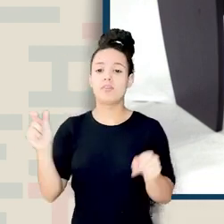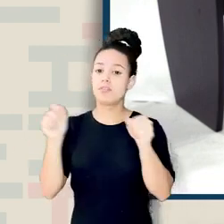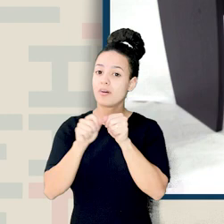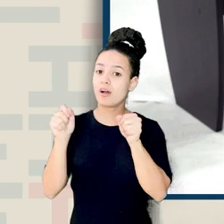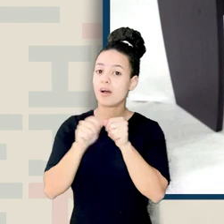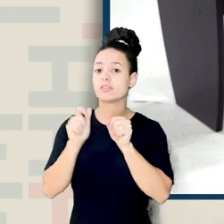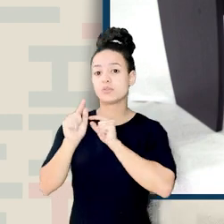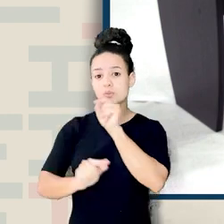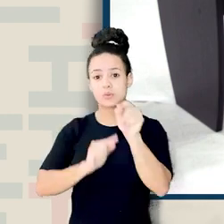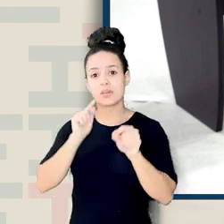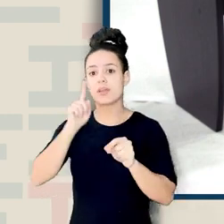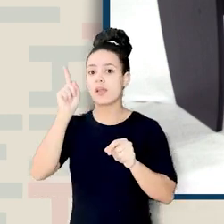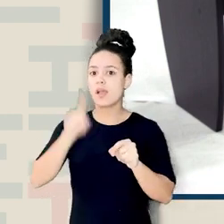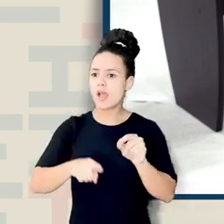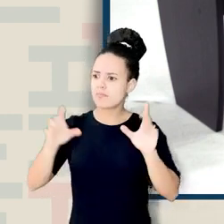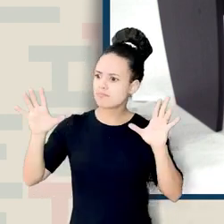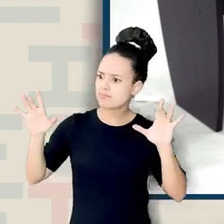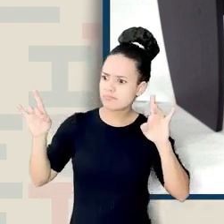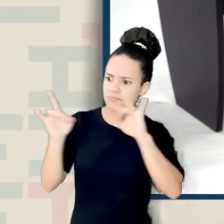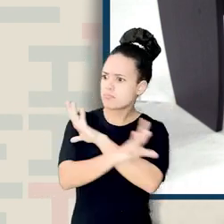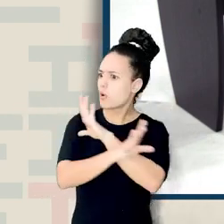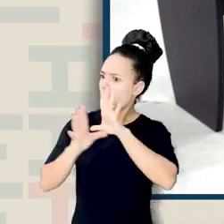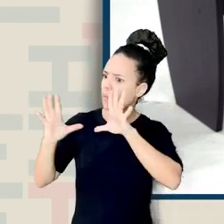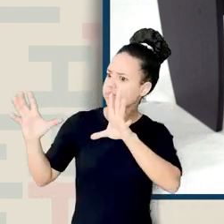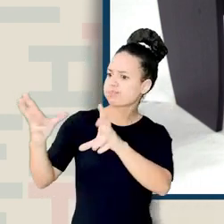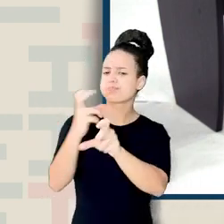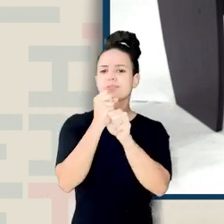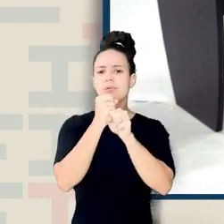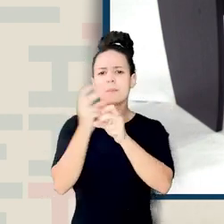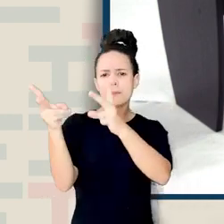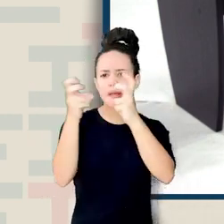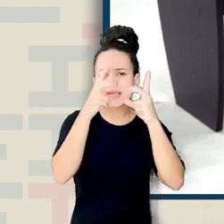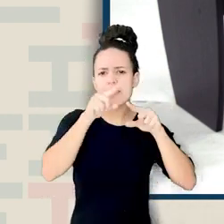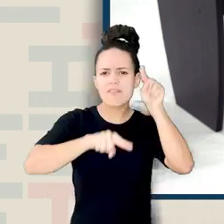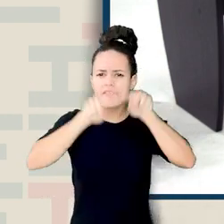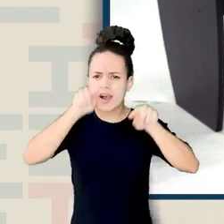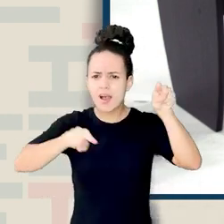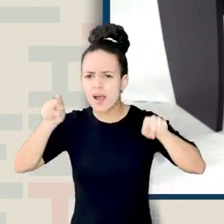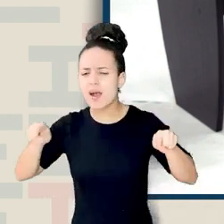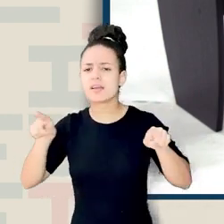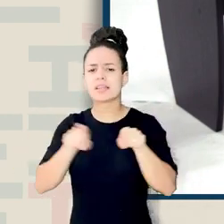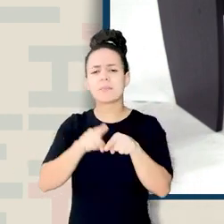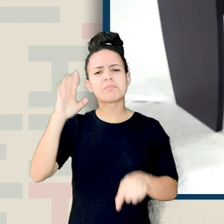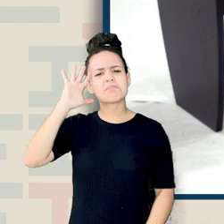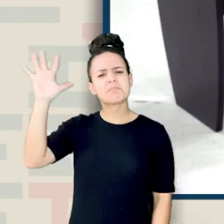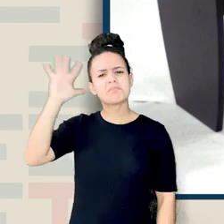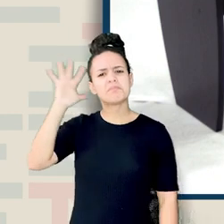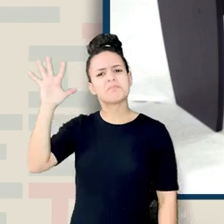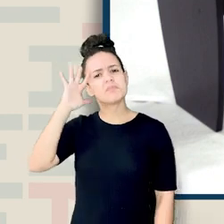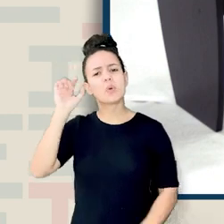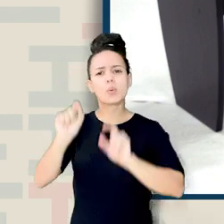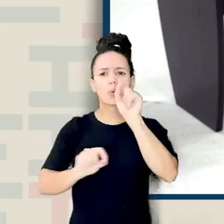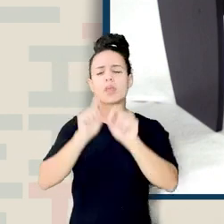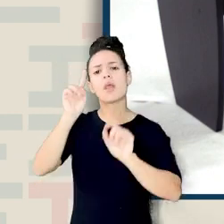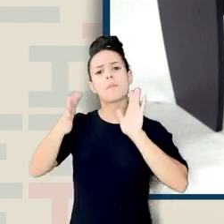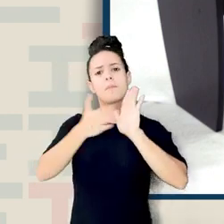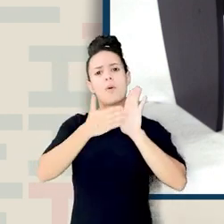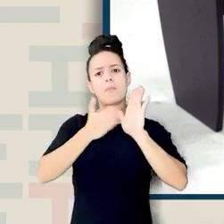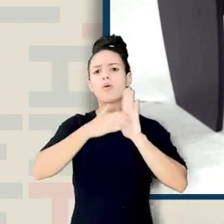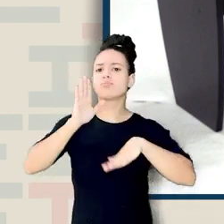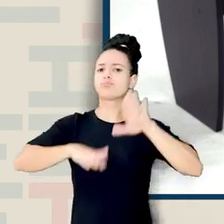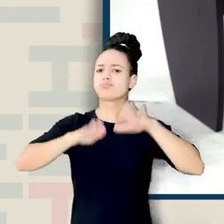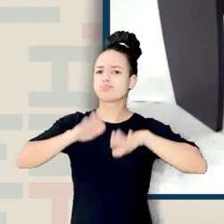construção de toda essa gramática, de perceber essas variedades e de como pensar isso através de uma proposta de